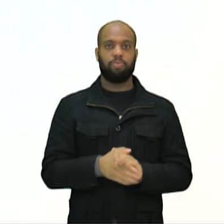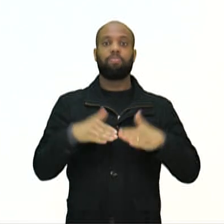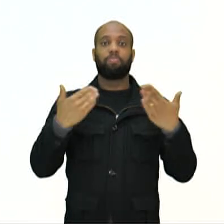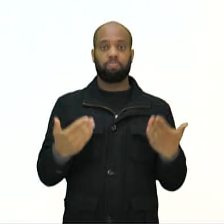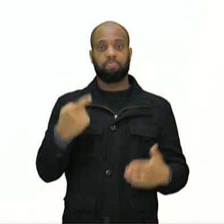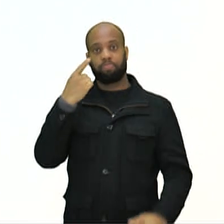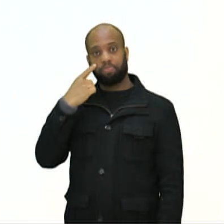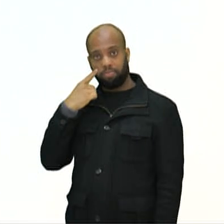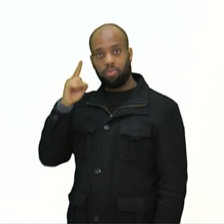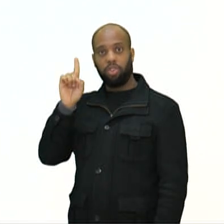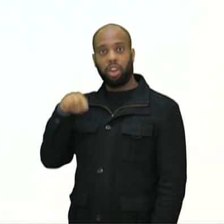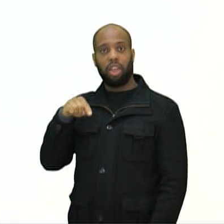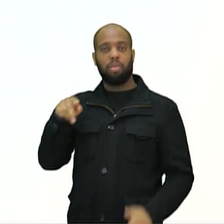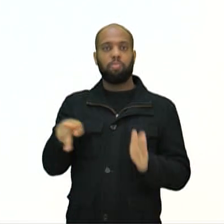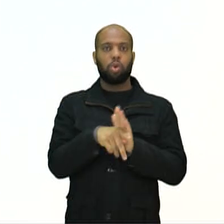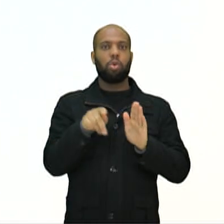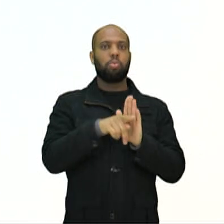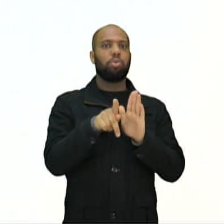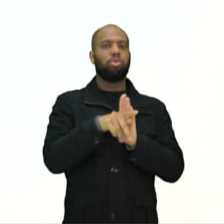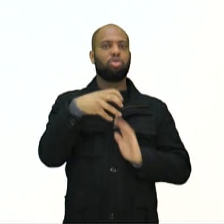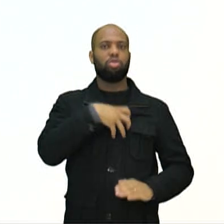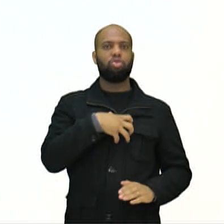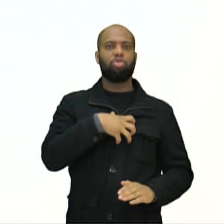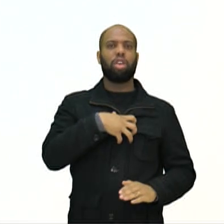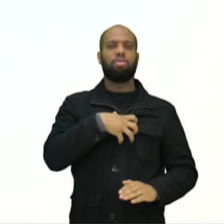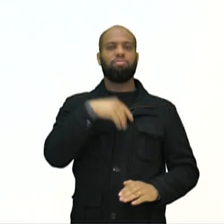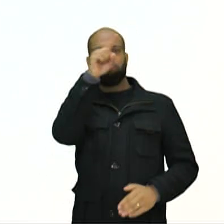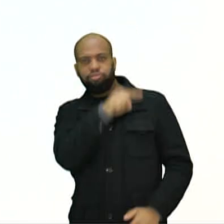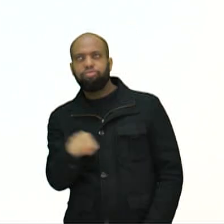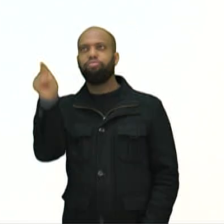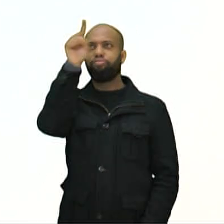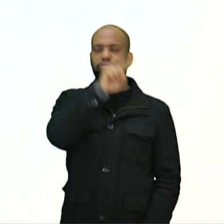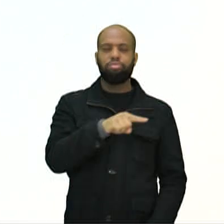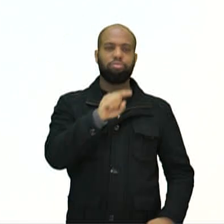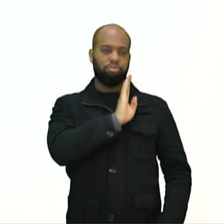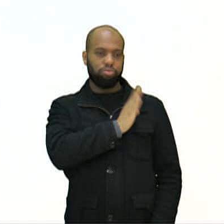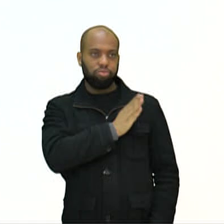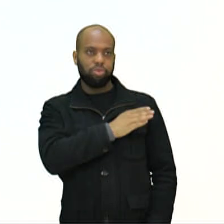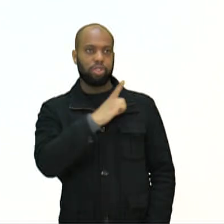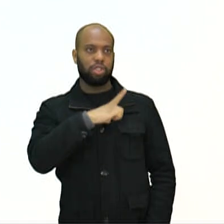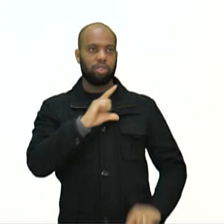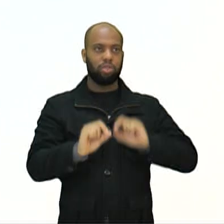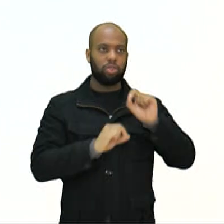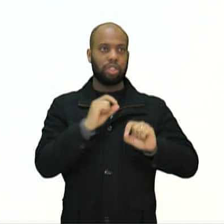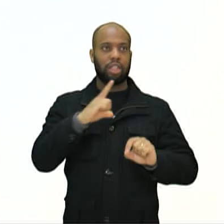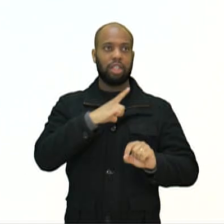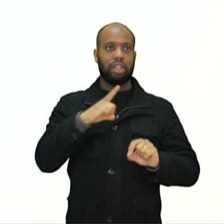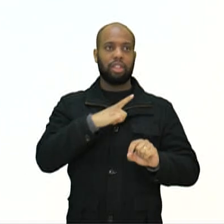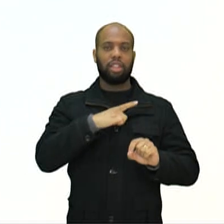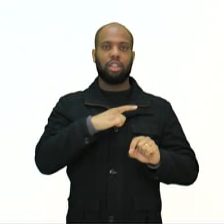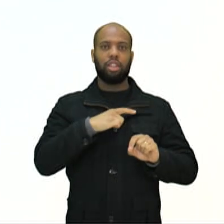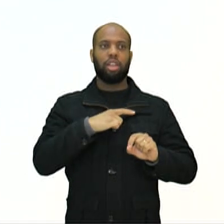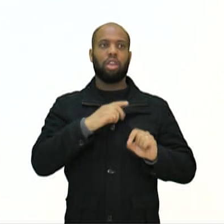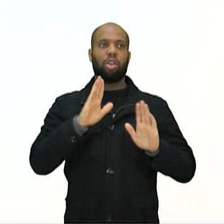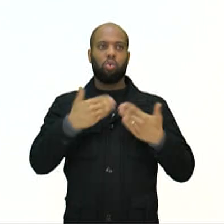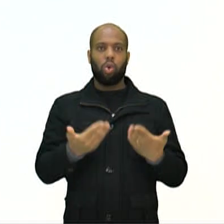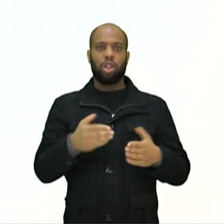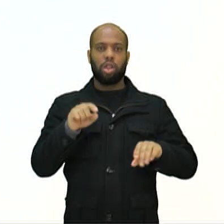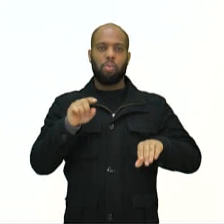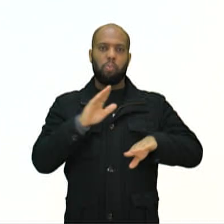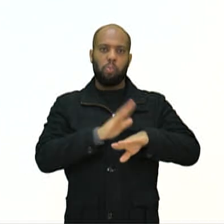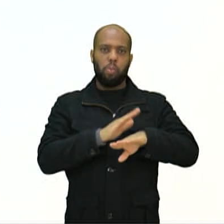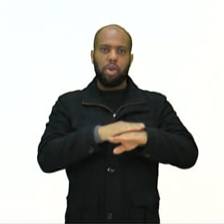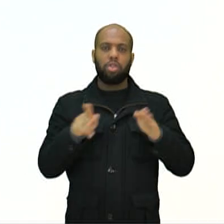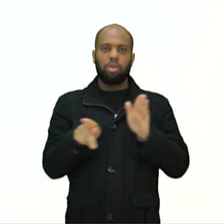Então, são compostos os ciclos cardíacos. Esses ciclos contêm a diástole, ou seja, o relaxamento, da